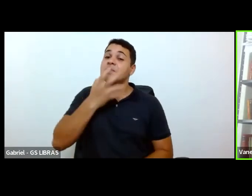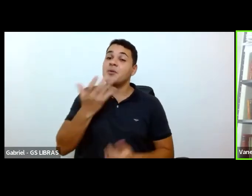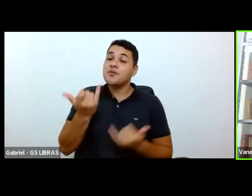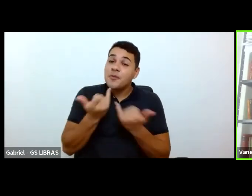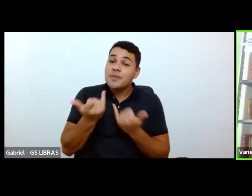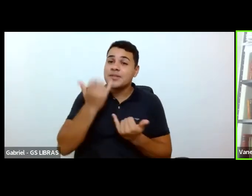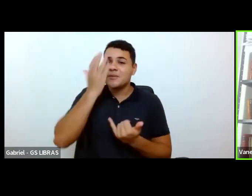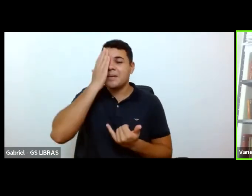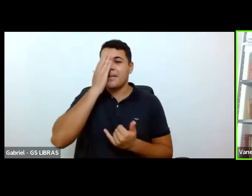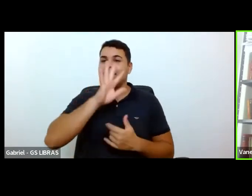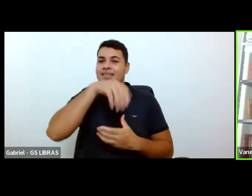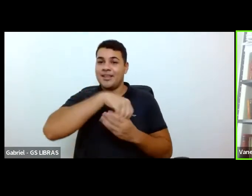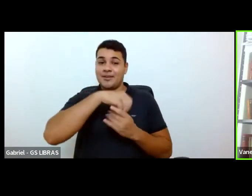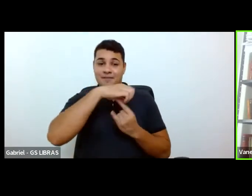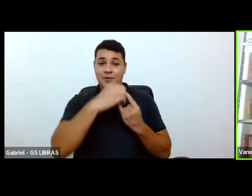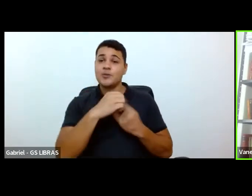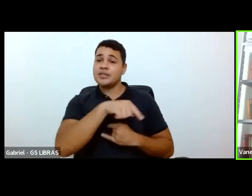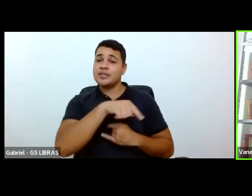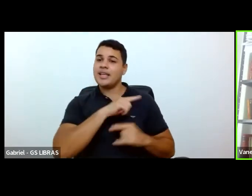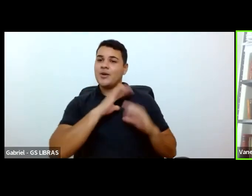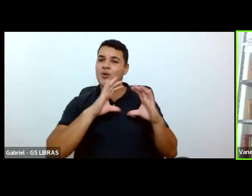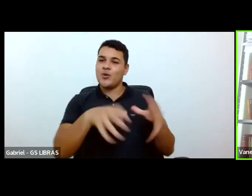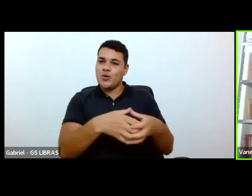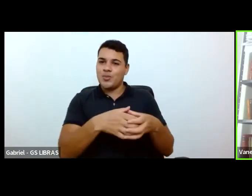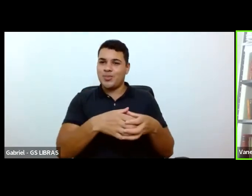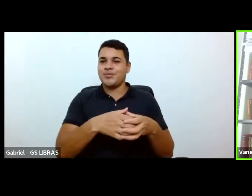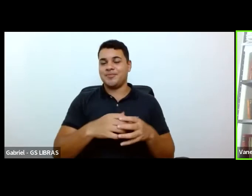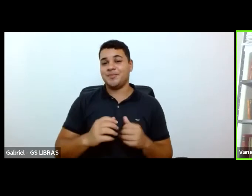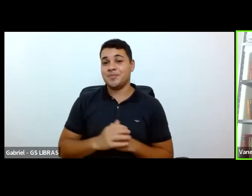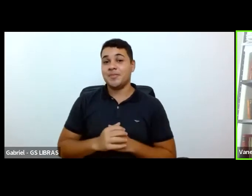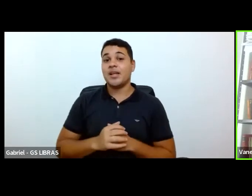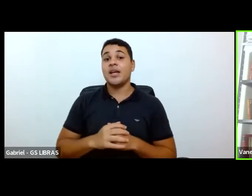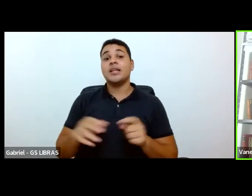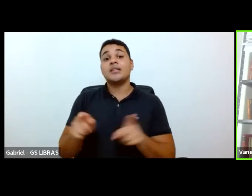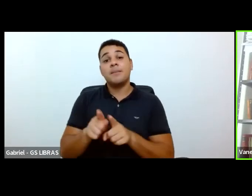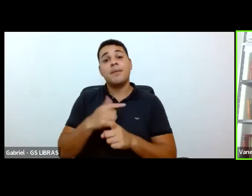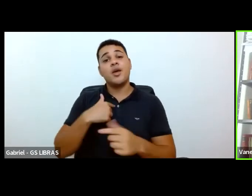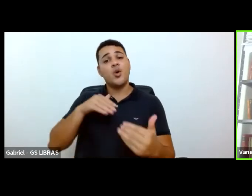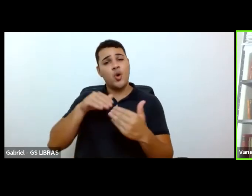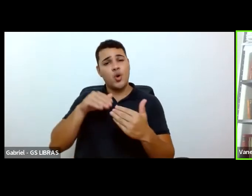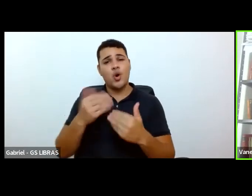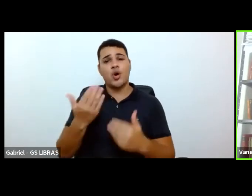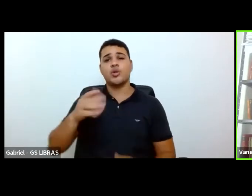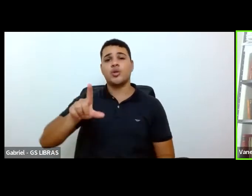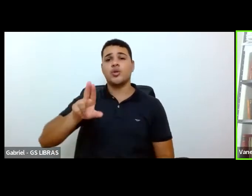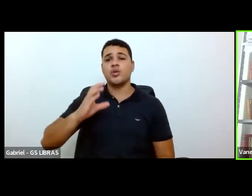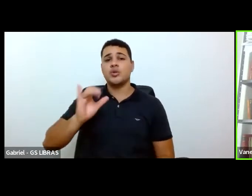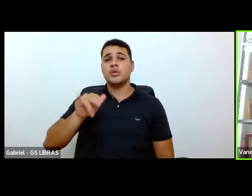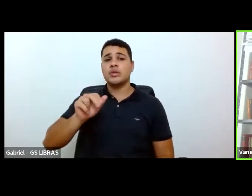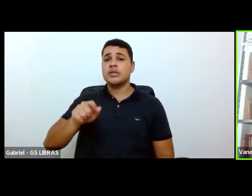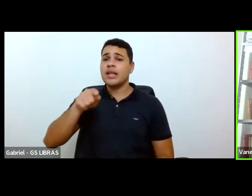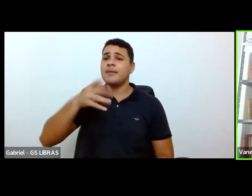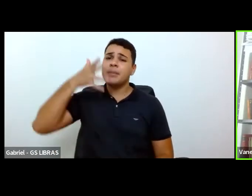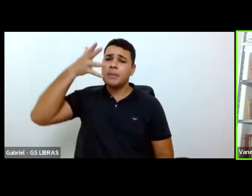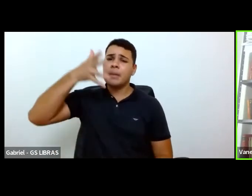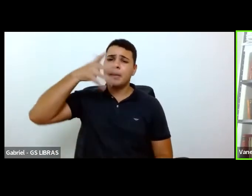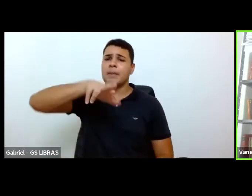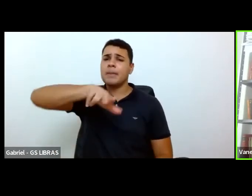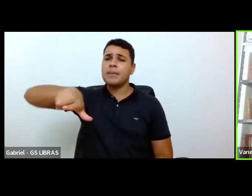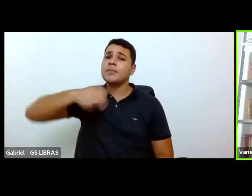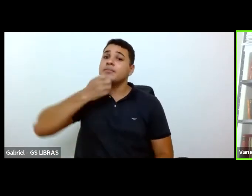Cardoso comentou, concordo plenamente, Luciana, as falas exploram diferentes facetas e são todas muito